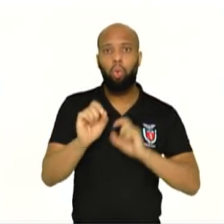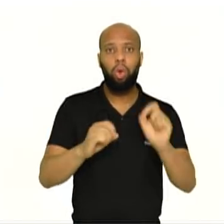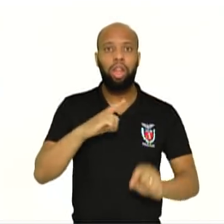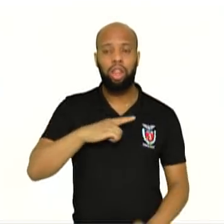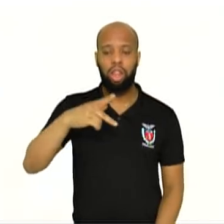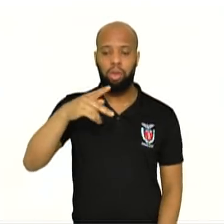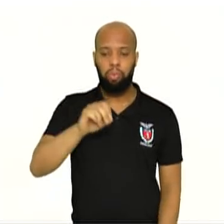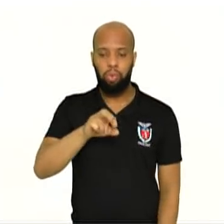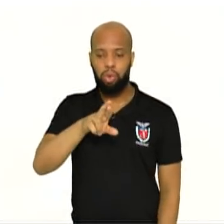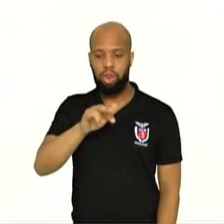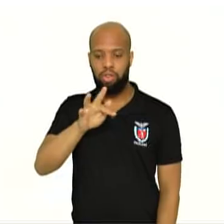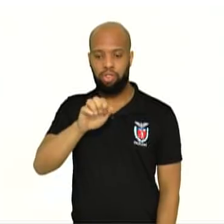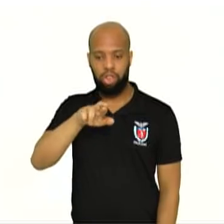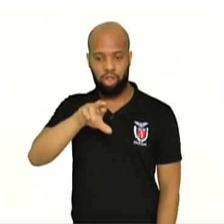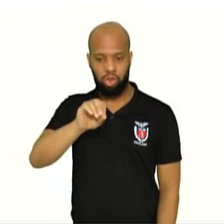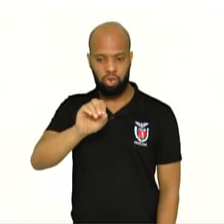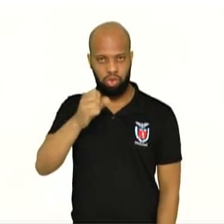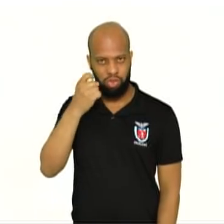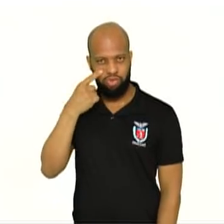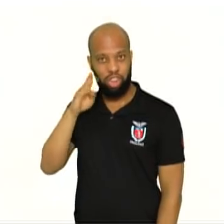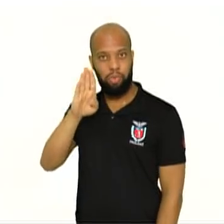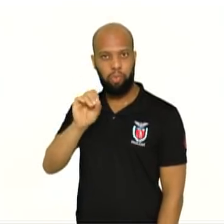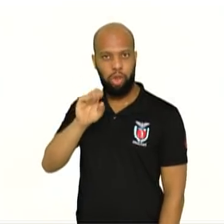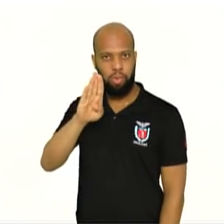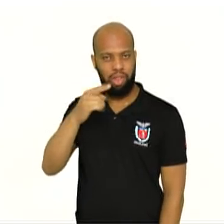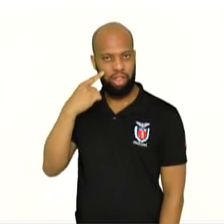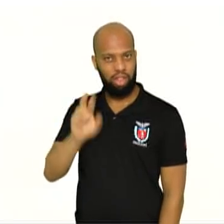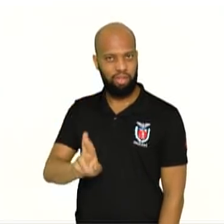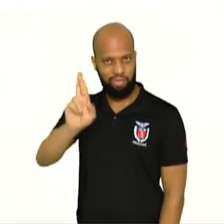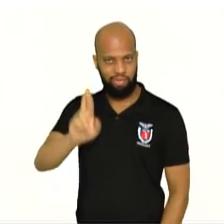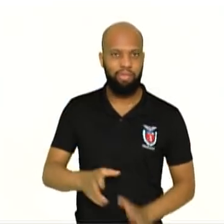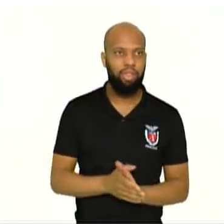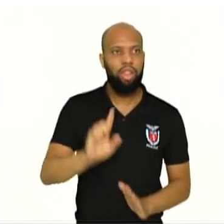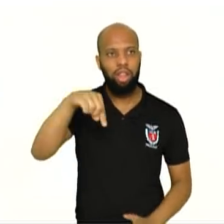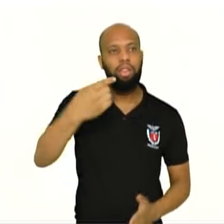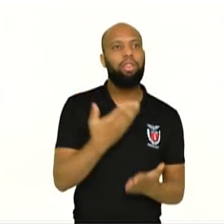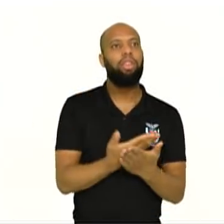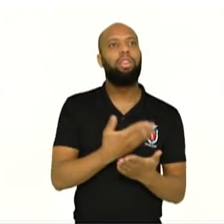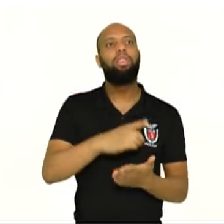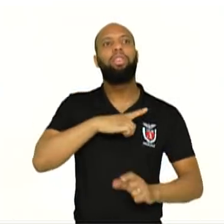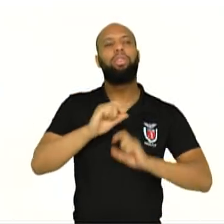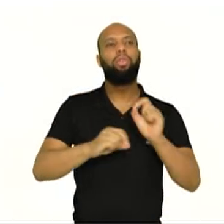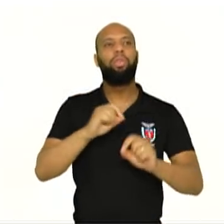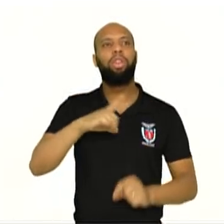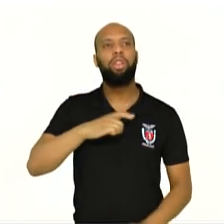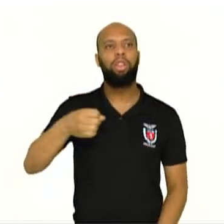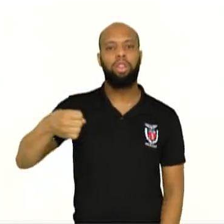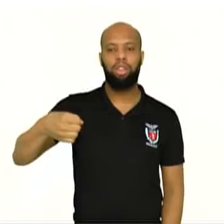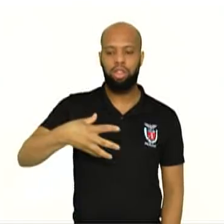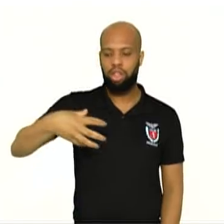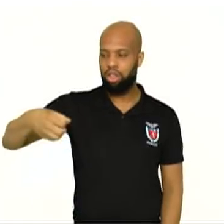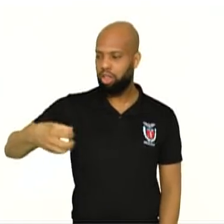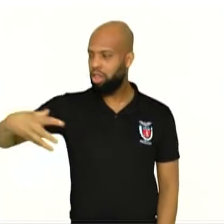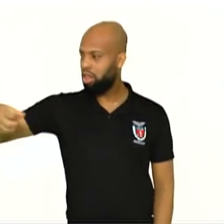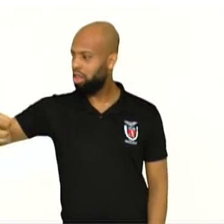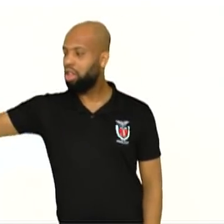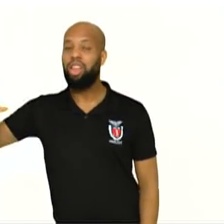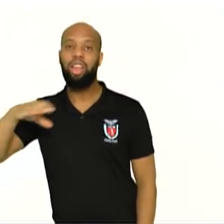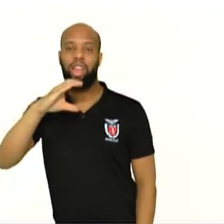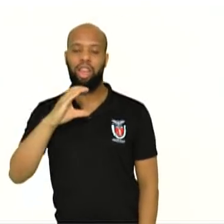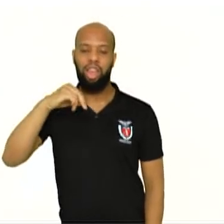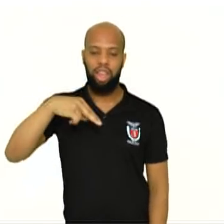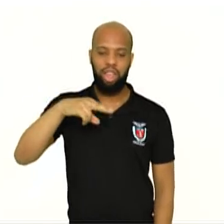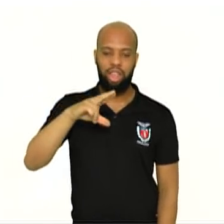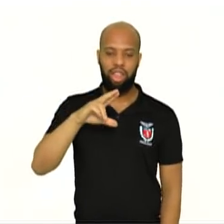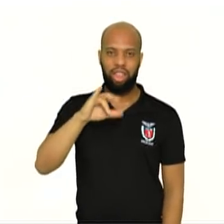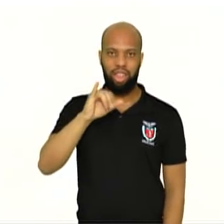de poríferos, que temos o Bob Esponja como representante. E na próxima aula, a gente vai falar dos cnidários, que a gente tem a água-viva